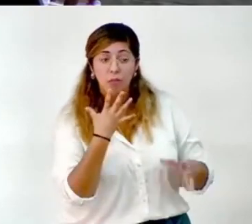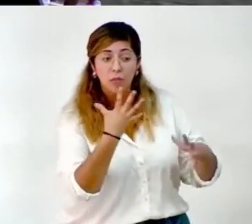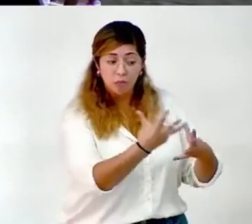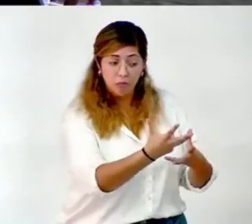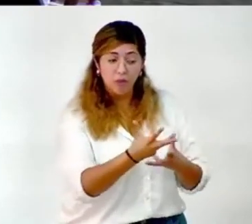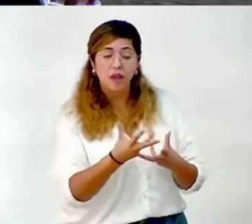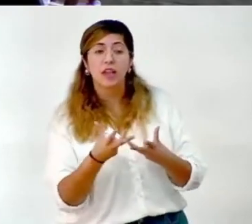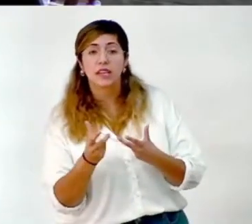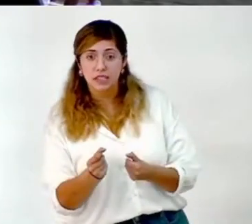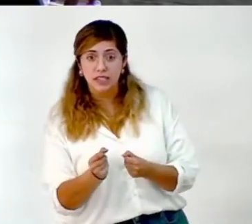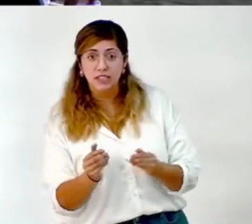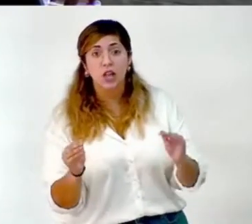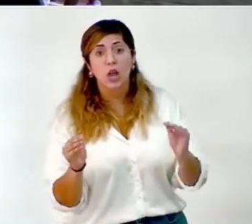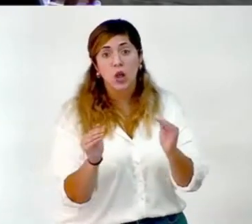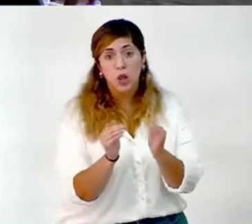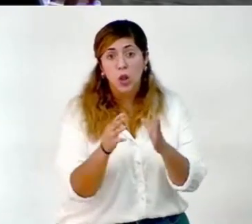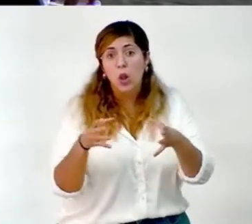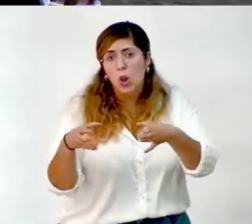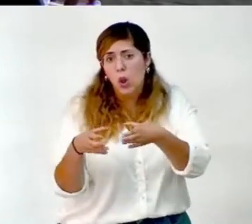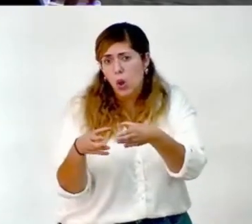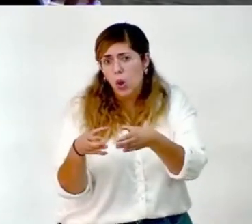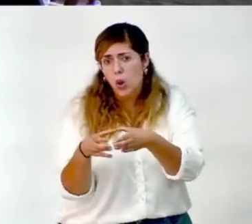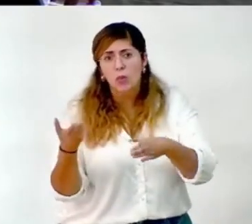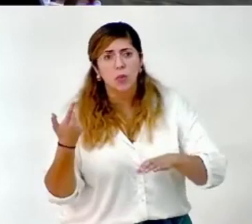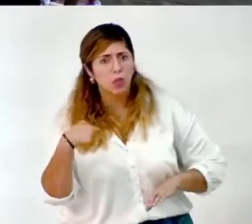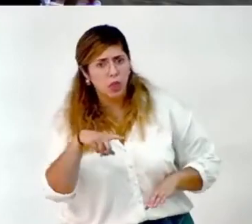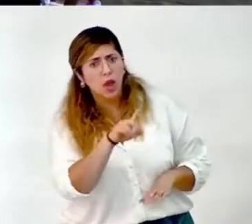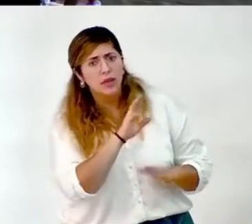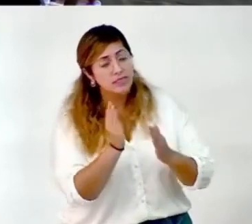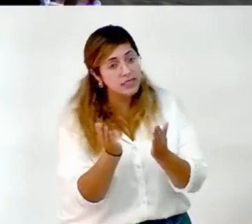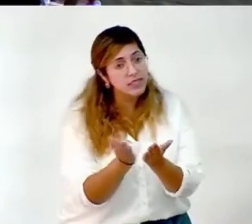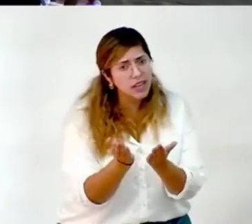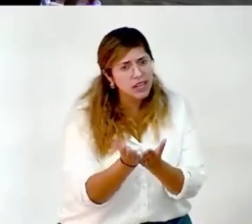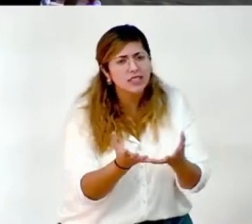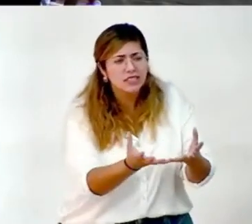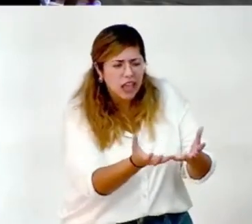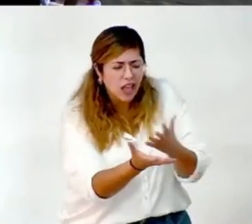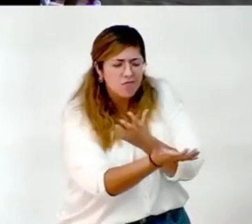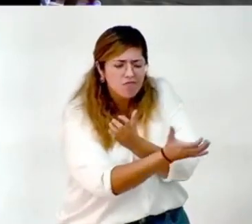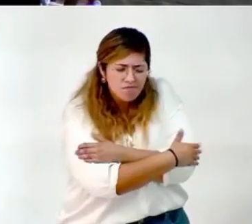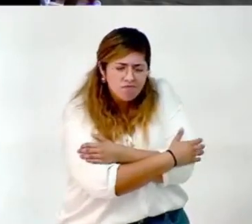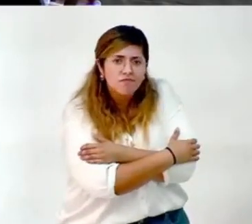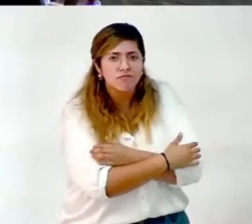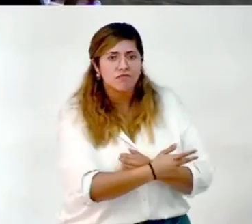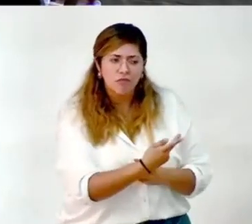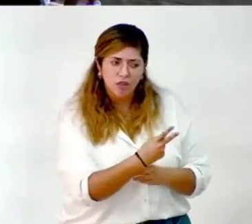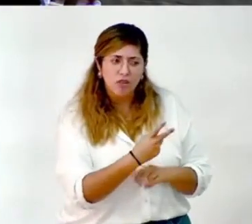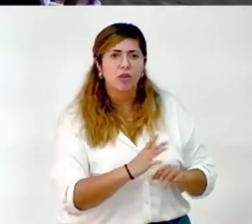para virem à nossa comunidade, porque a nossa comunidade quer abraçar vocês.